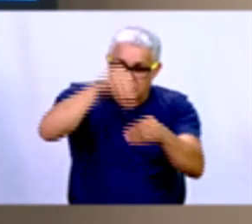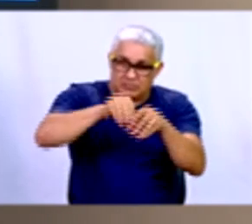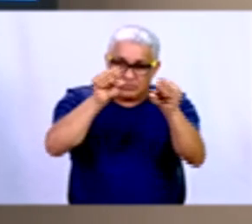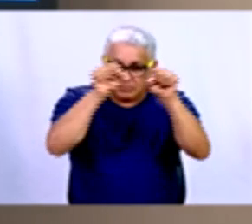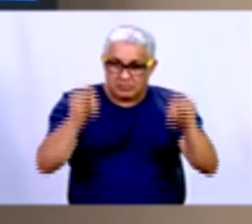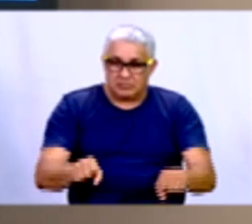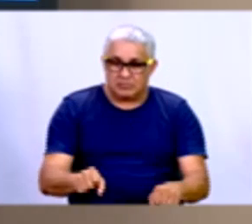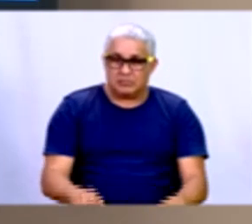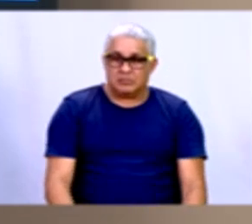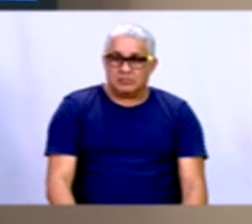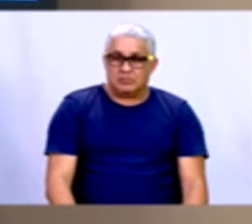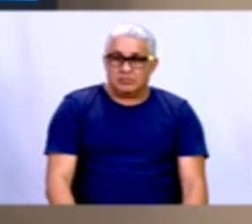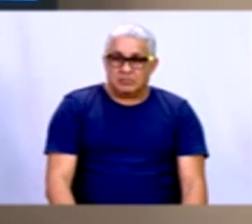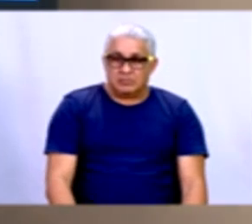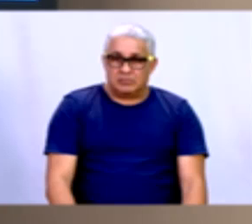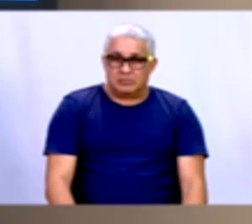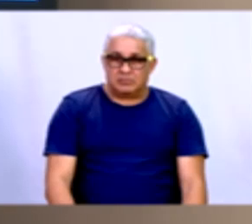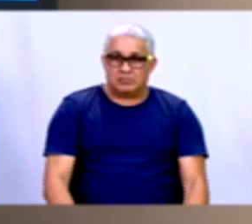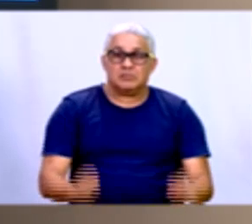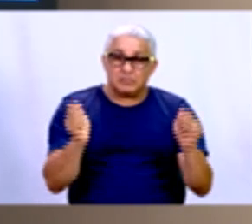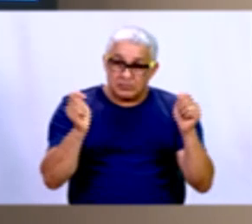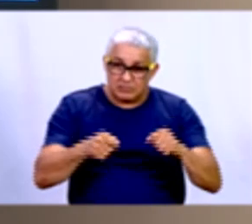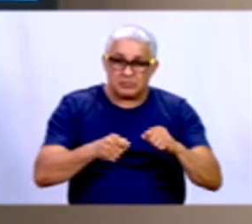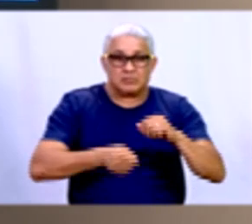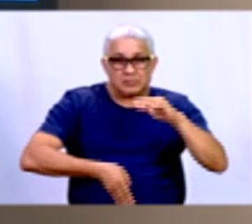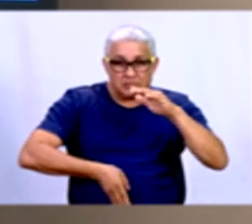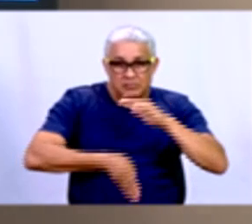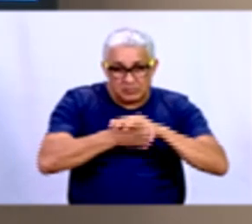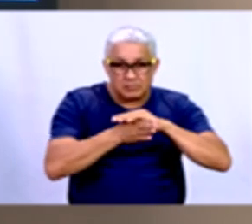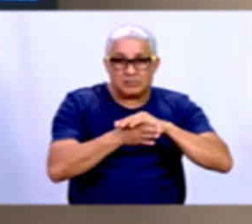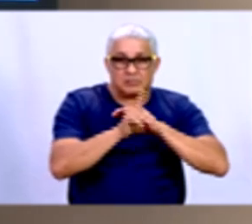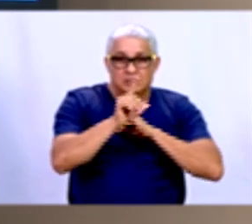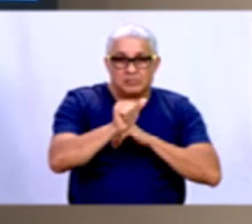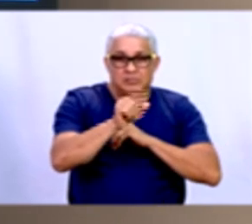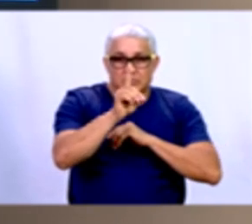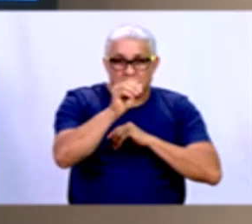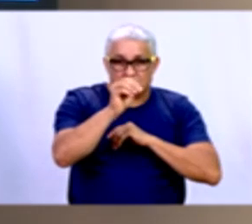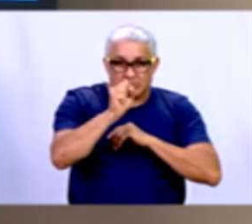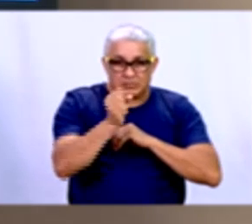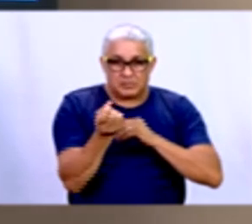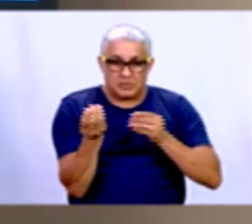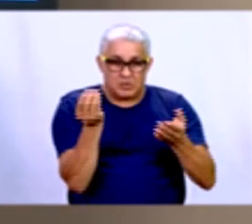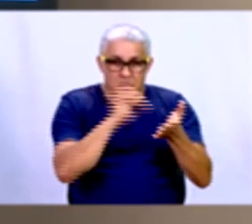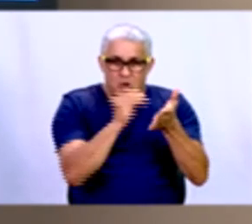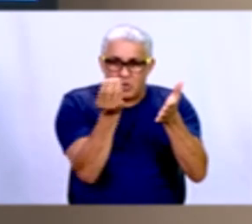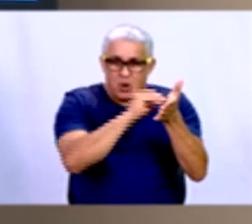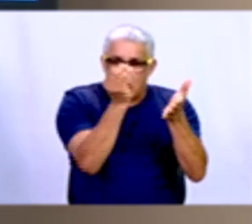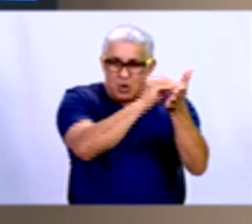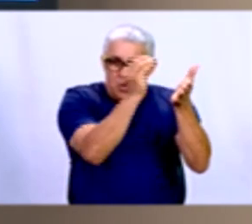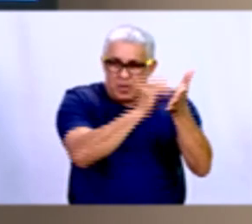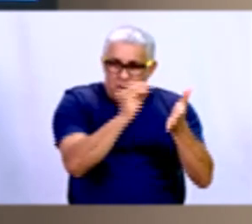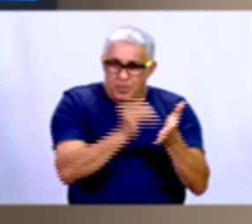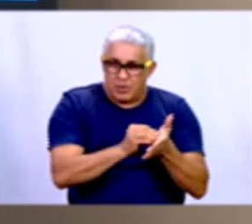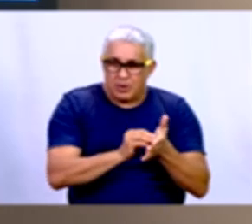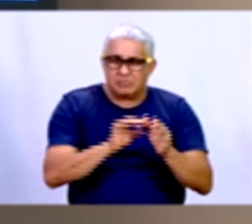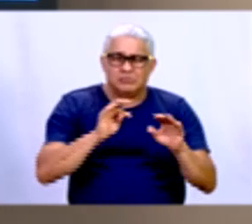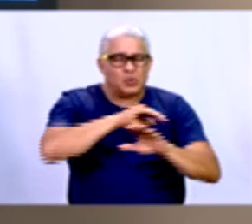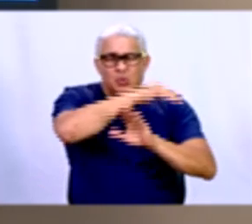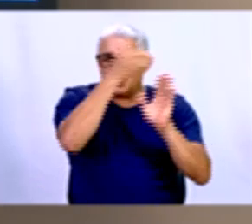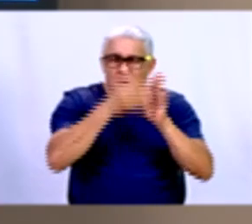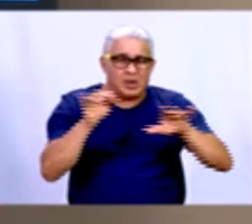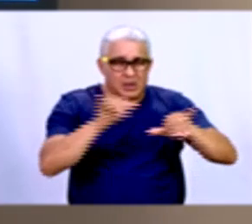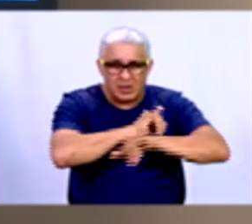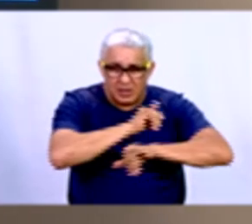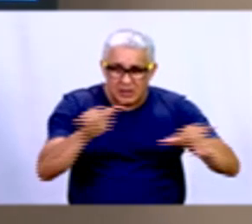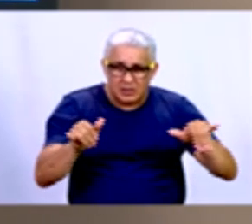Então, a interface serve para entrada de dados, é onde o usuário vai digitar todas as informações, é onde o usuário